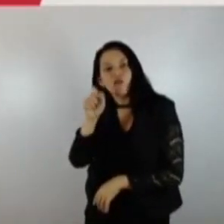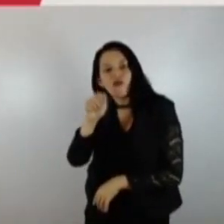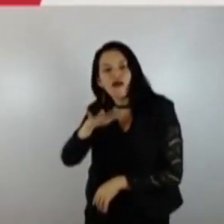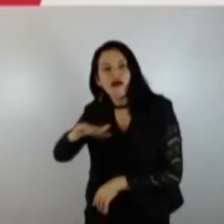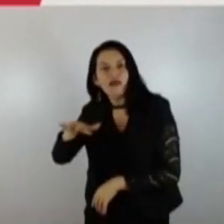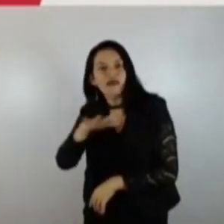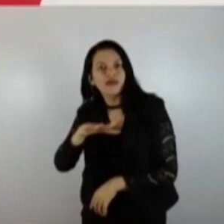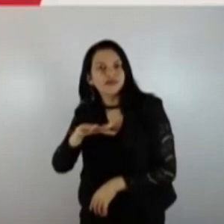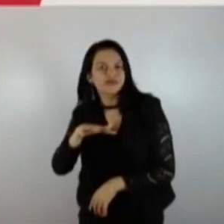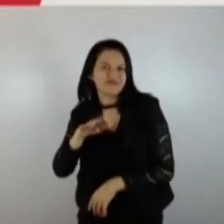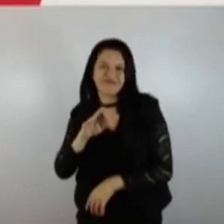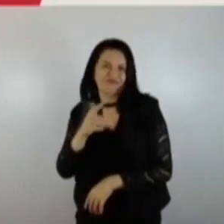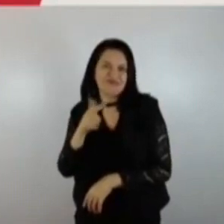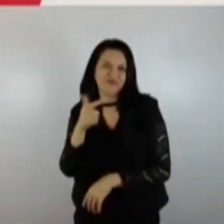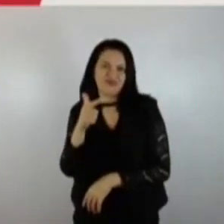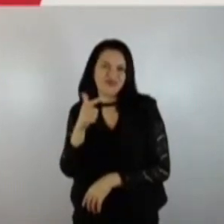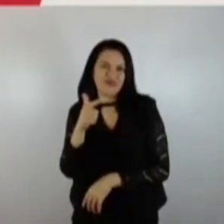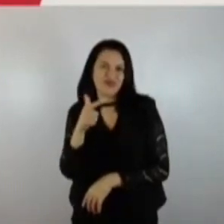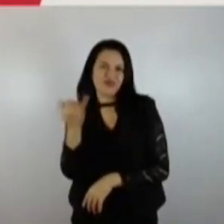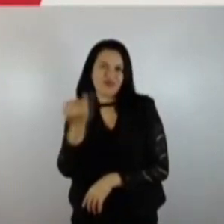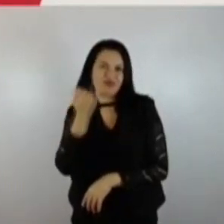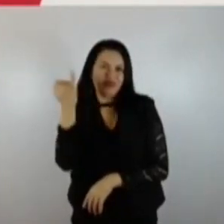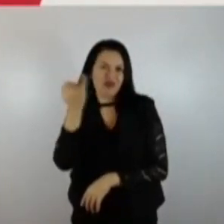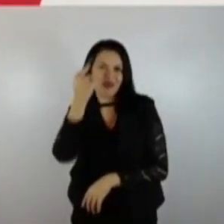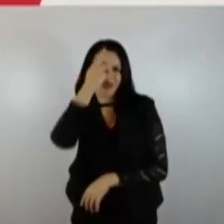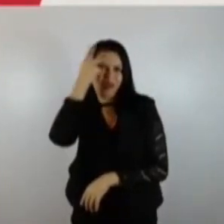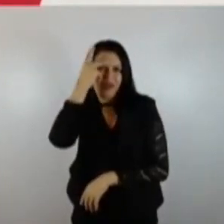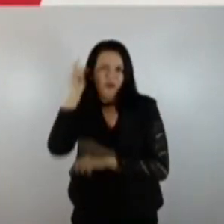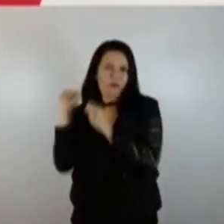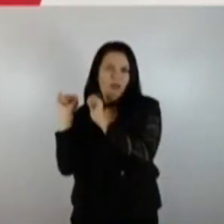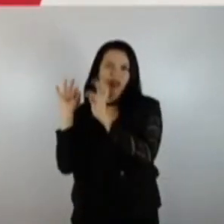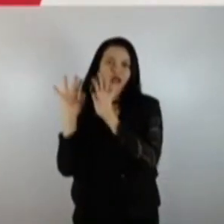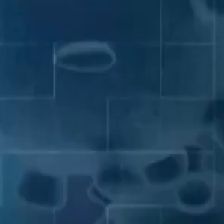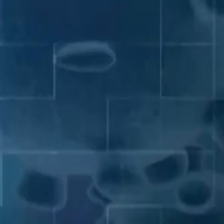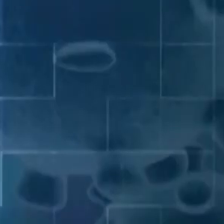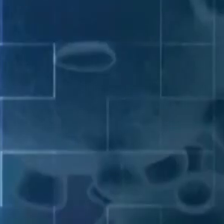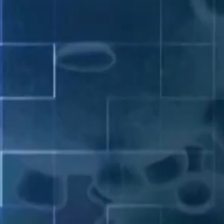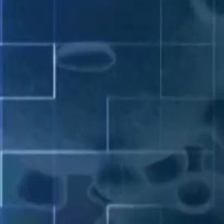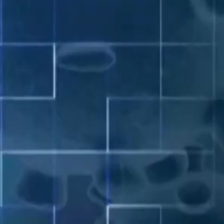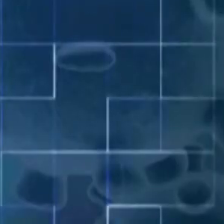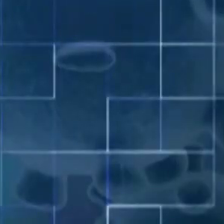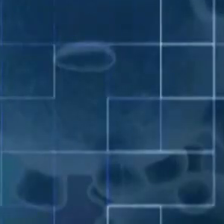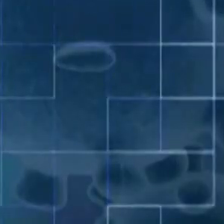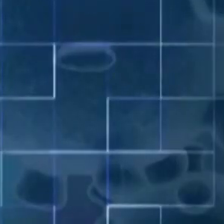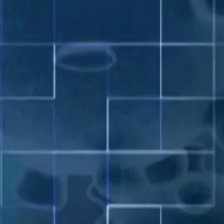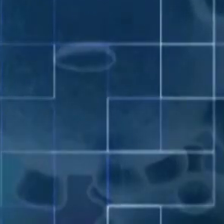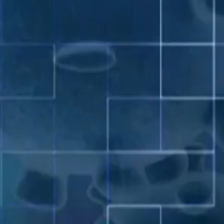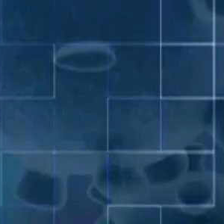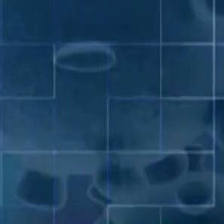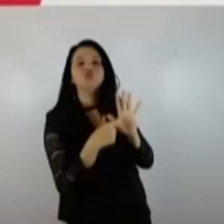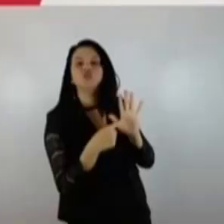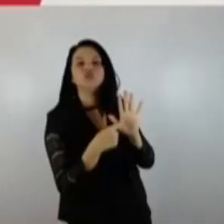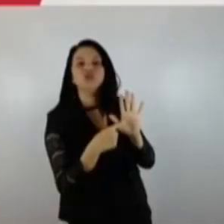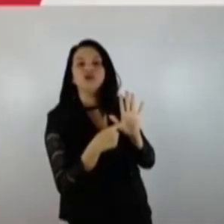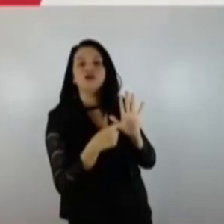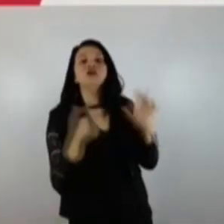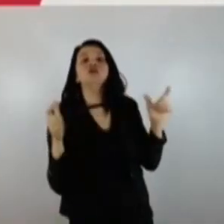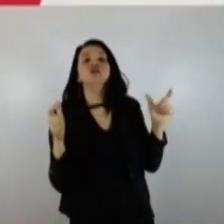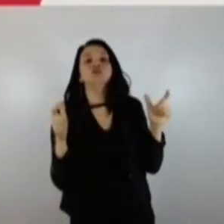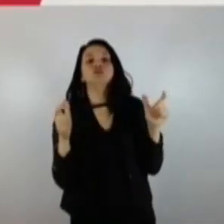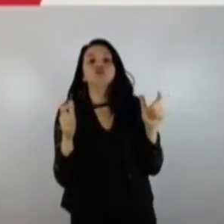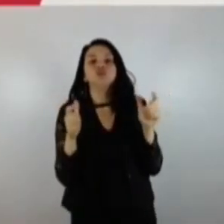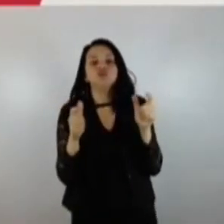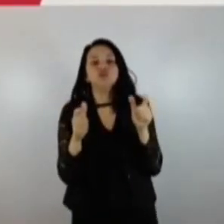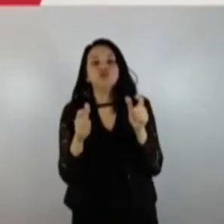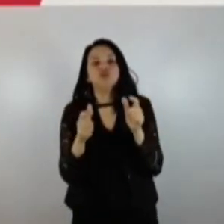que, obviamente, não há essencialidade da presença de pessoas. Diminuição de paradas de ônibus.